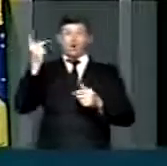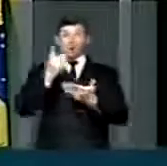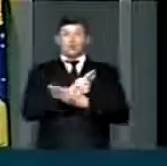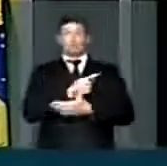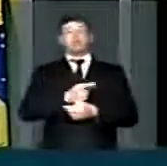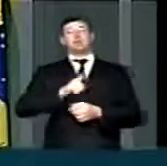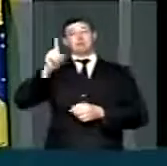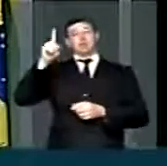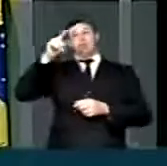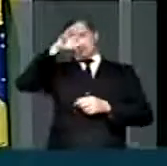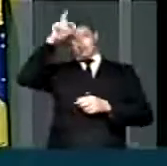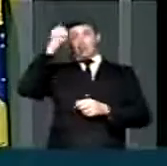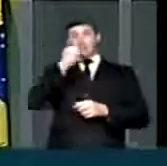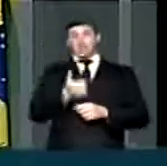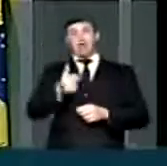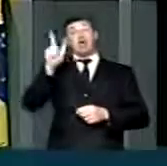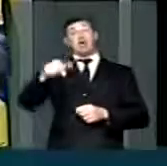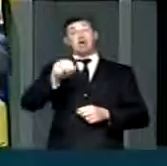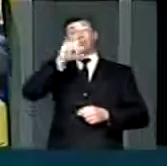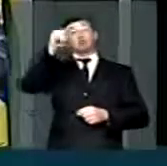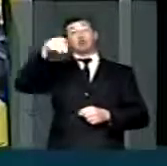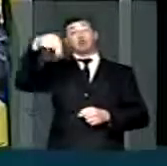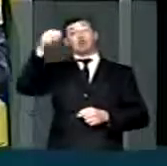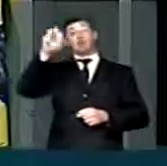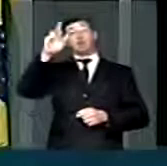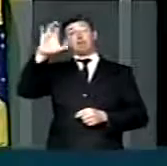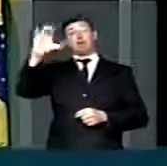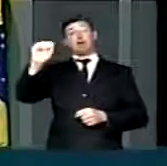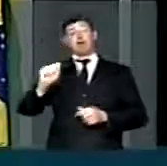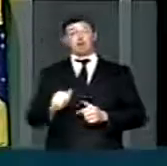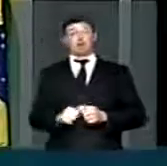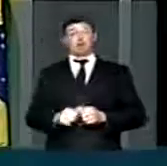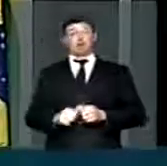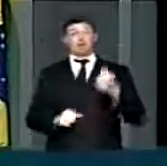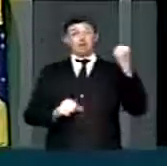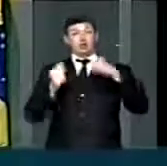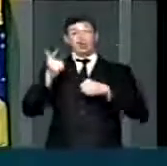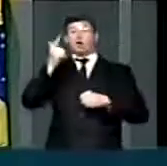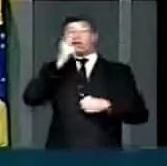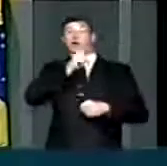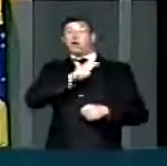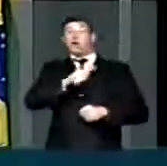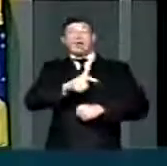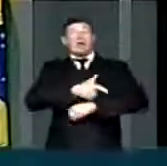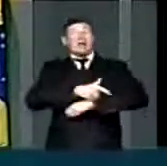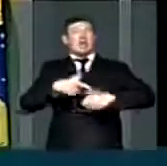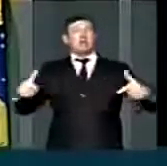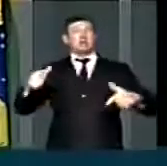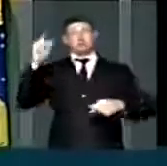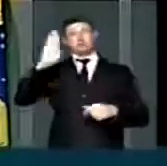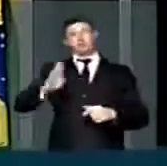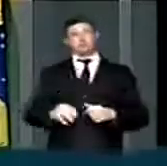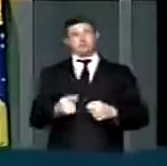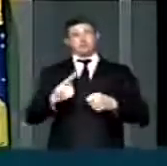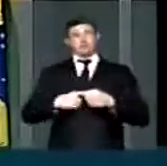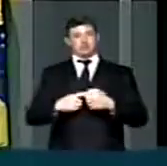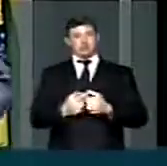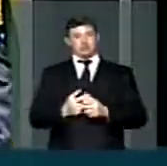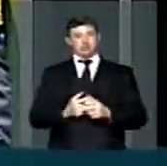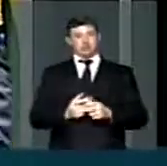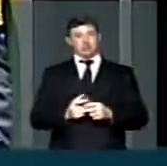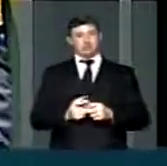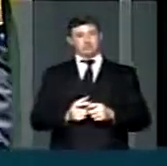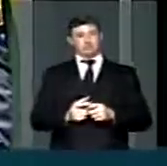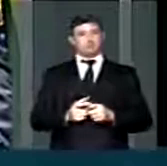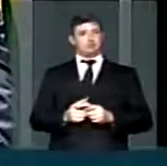Zona Franca de Manaus, que é essa zona industrial que trouxe um grande desenvolvimento à cidade de Manaus, como eu já disse, e a